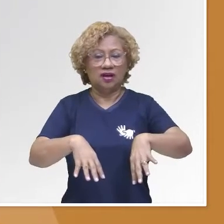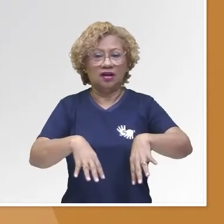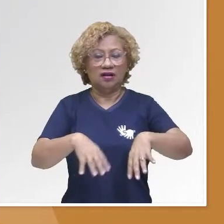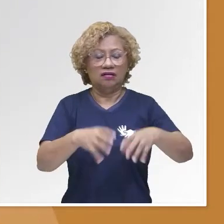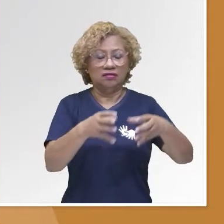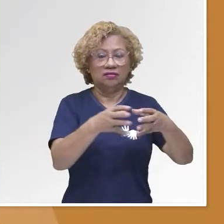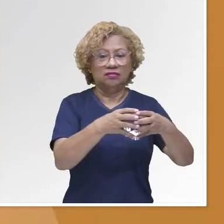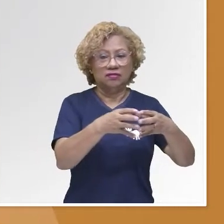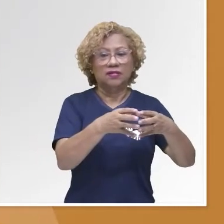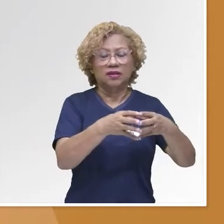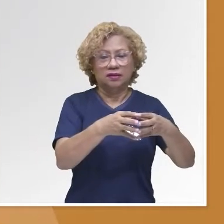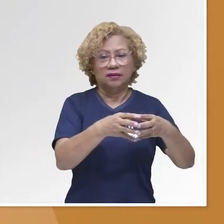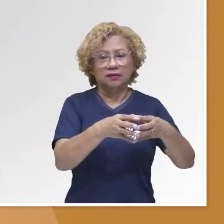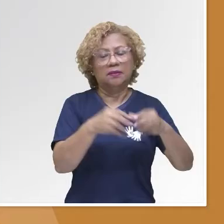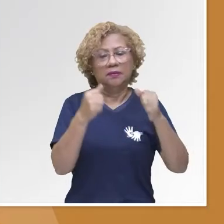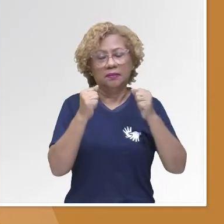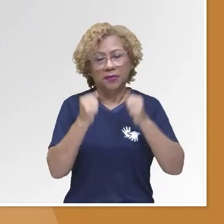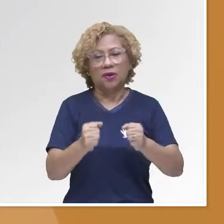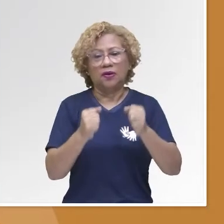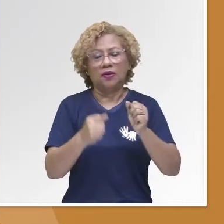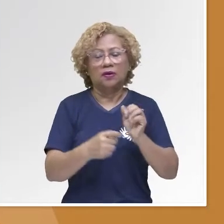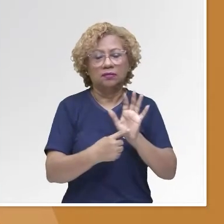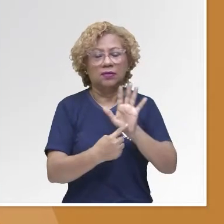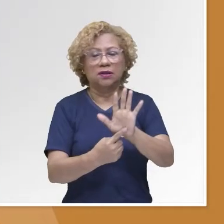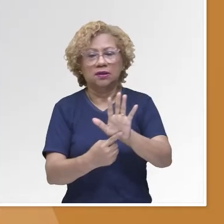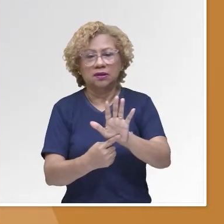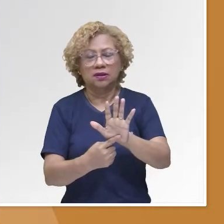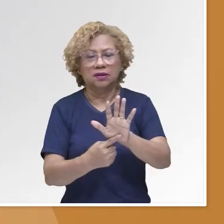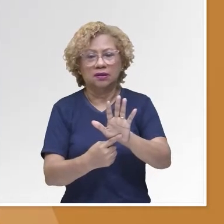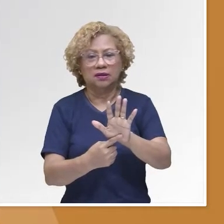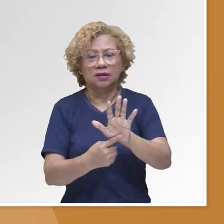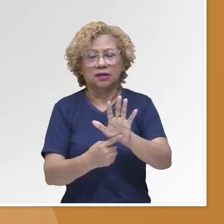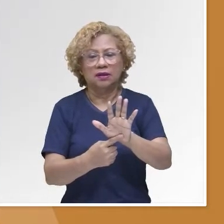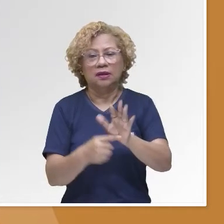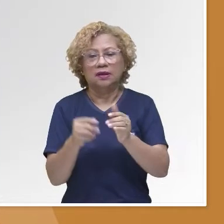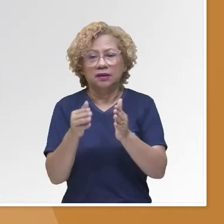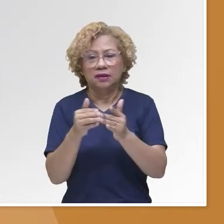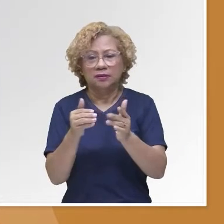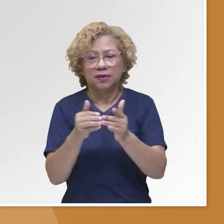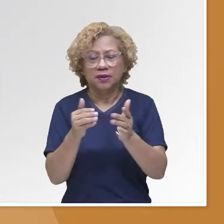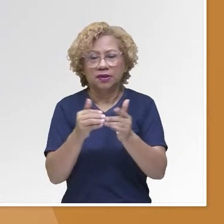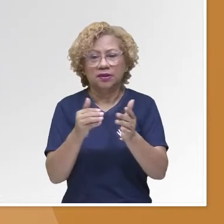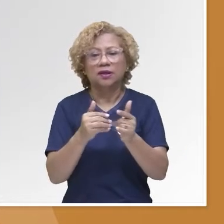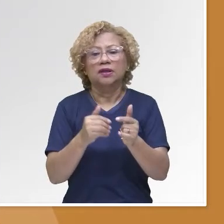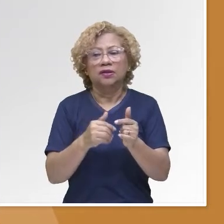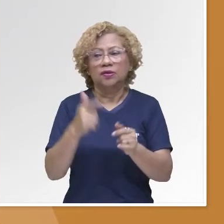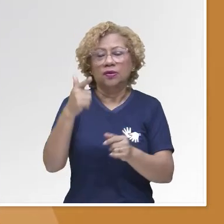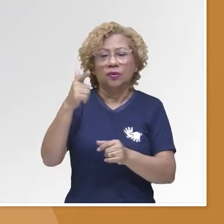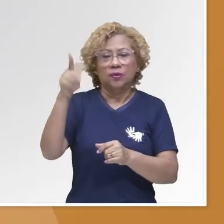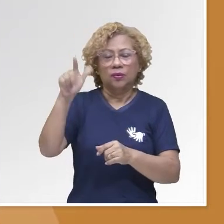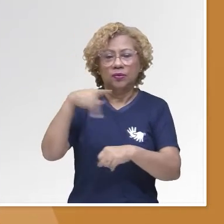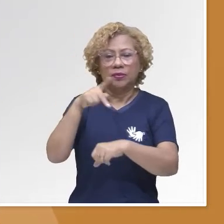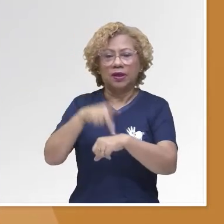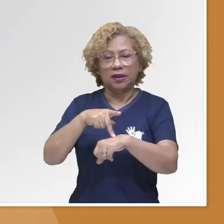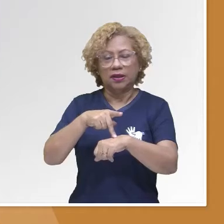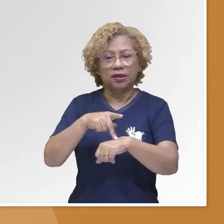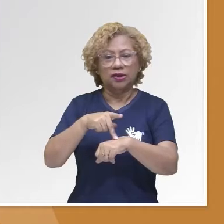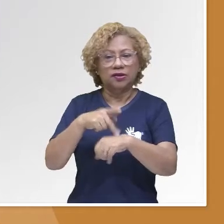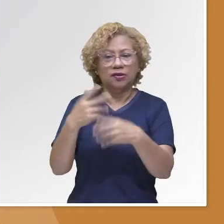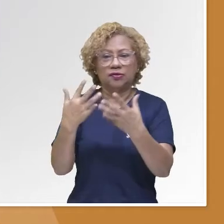tem o direito de apresentar à OMC um pedido de sanção contra outro que está transgredindo as regras da